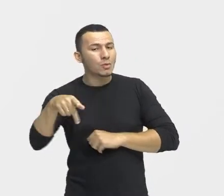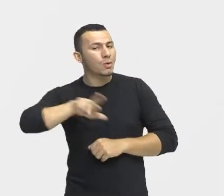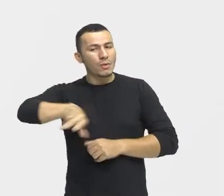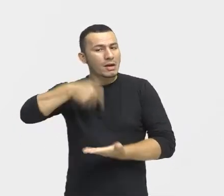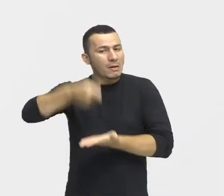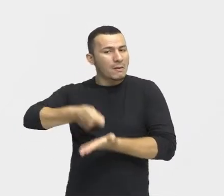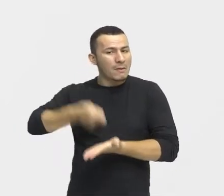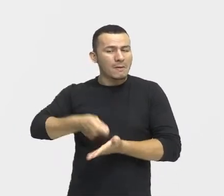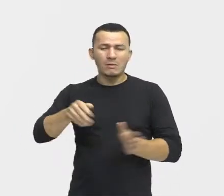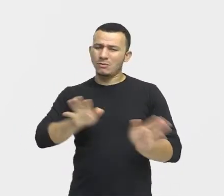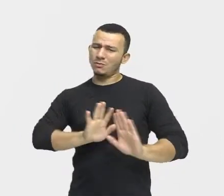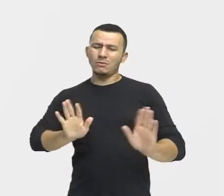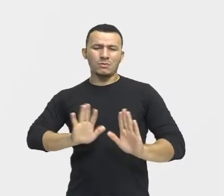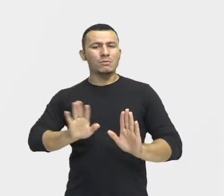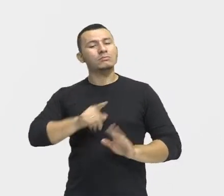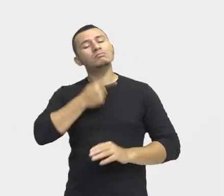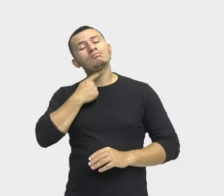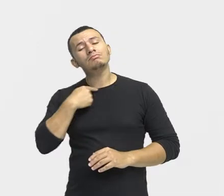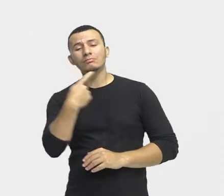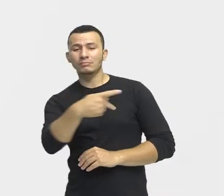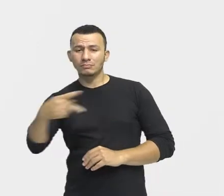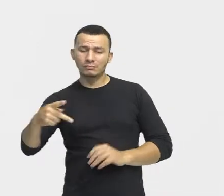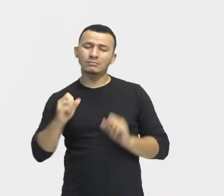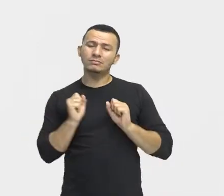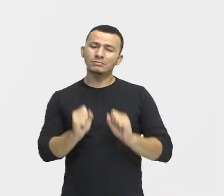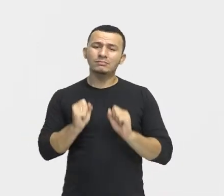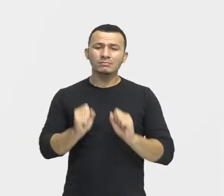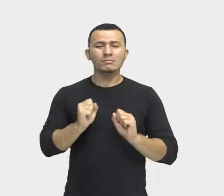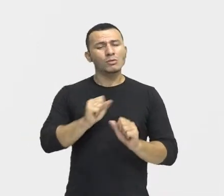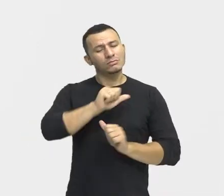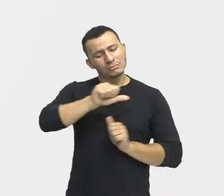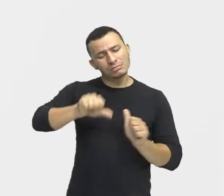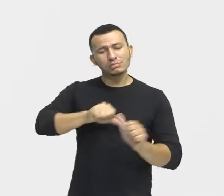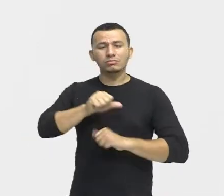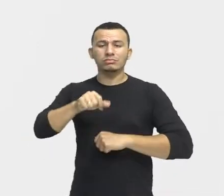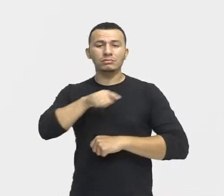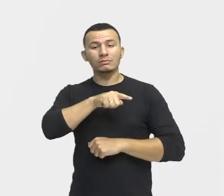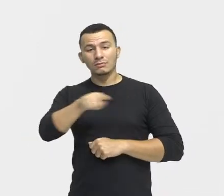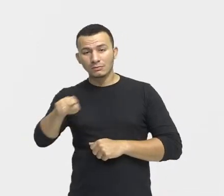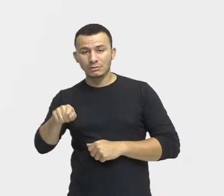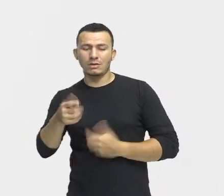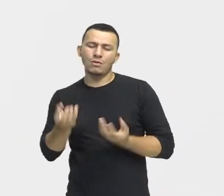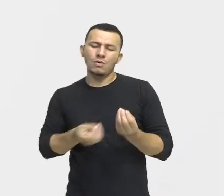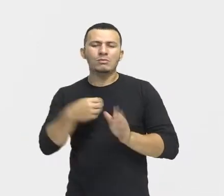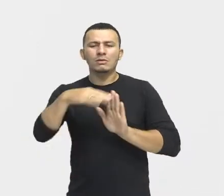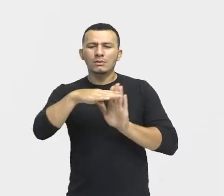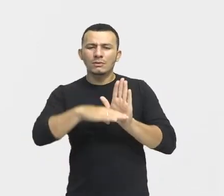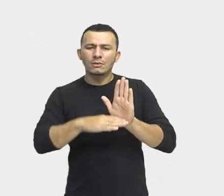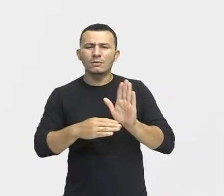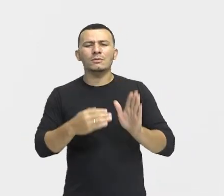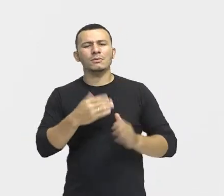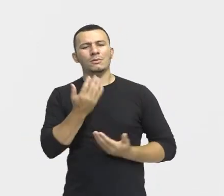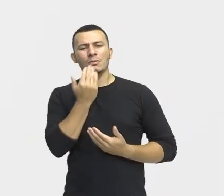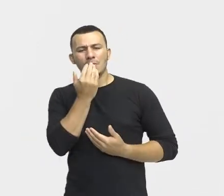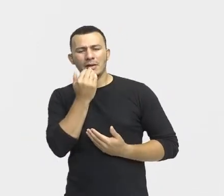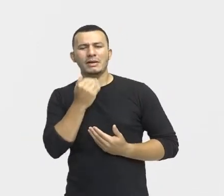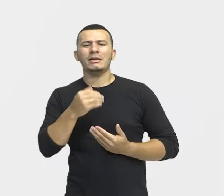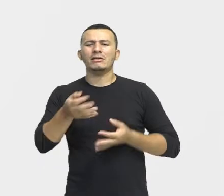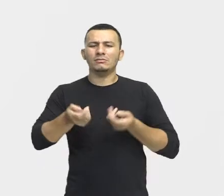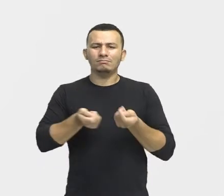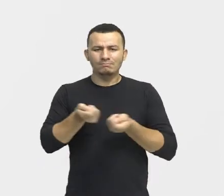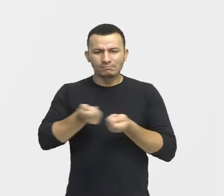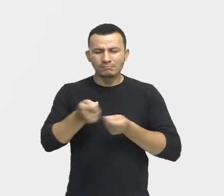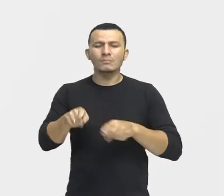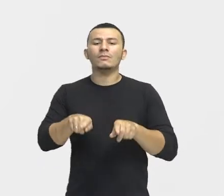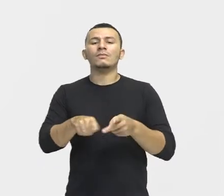mais magro, tudo faz. Isso pode ser modificado de acordo com dieta adequada, de acordo com a